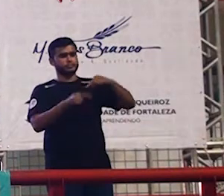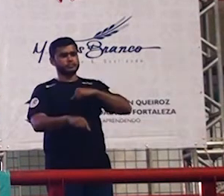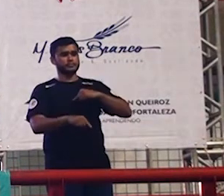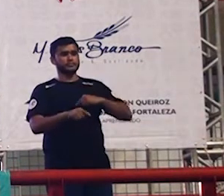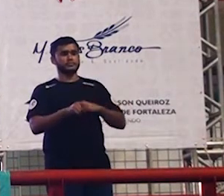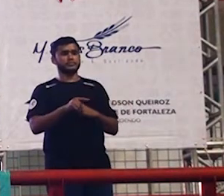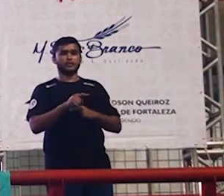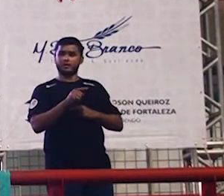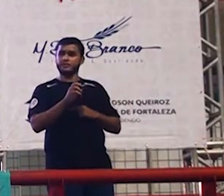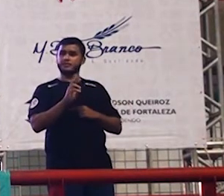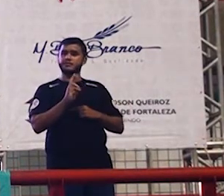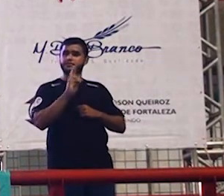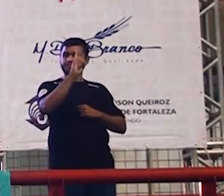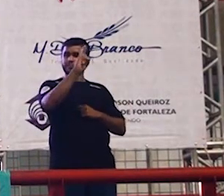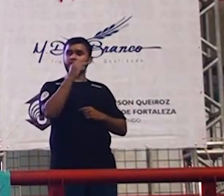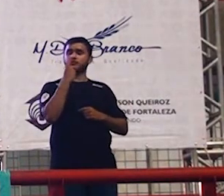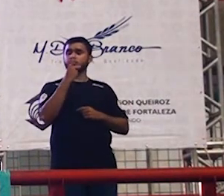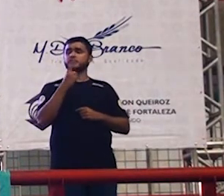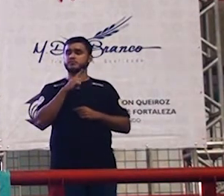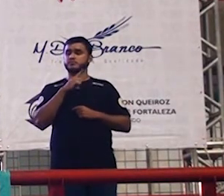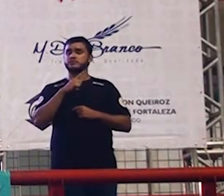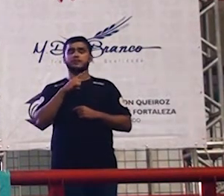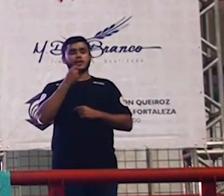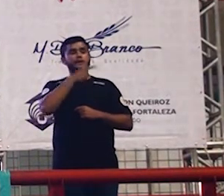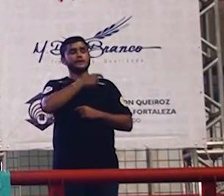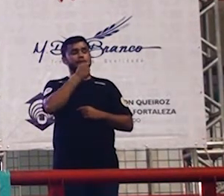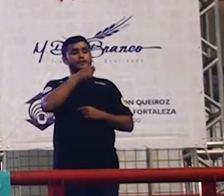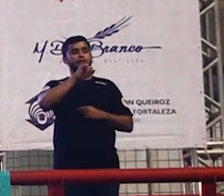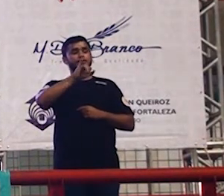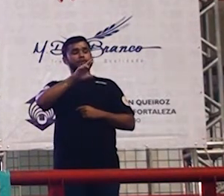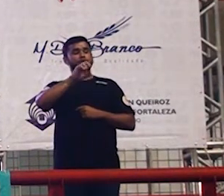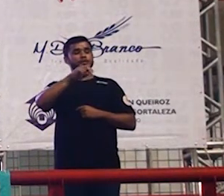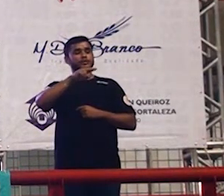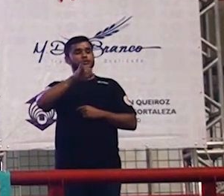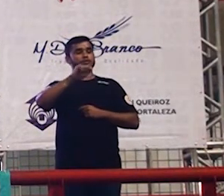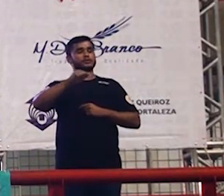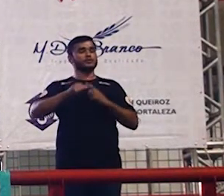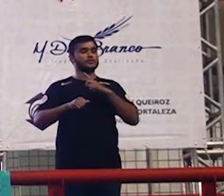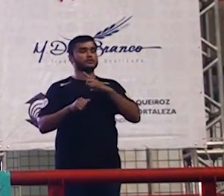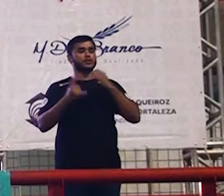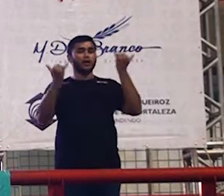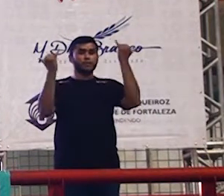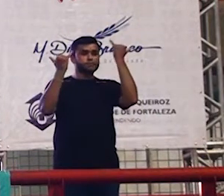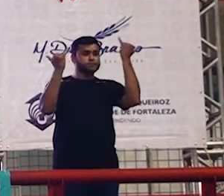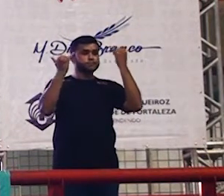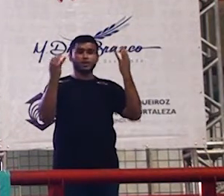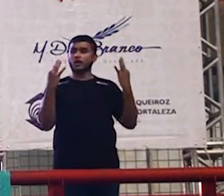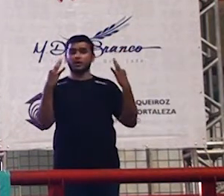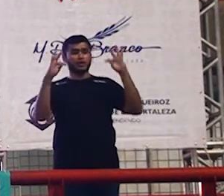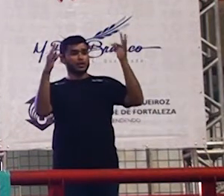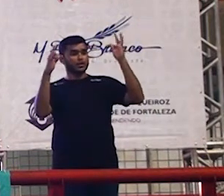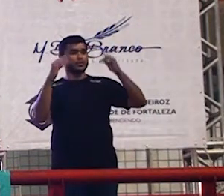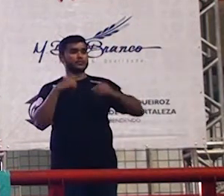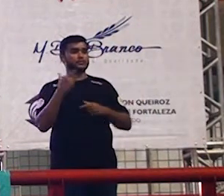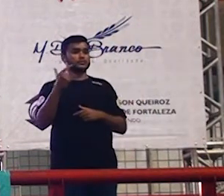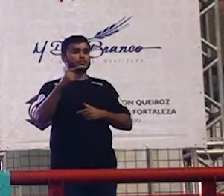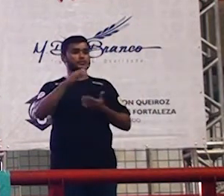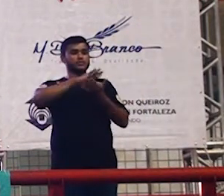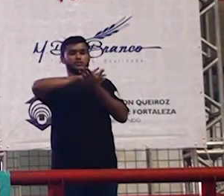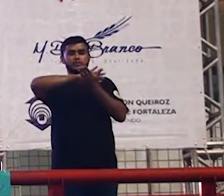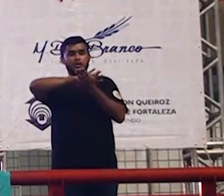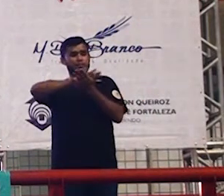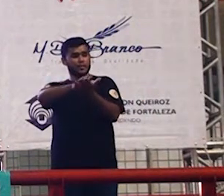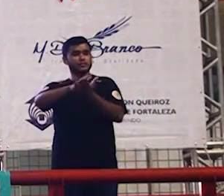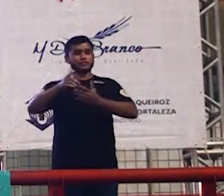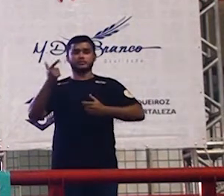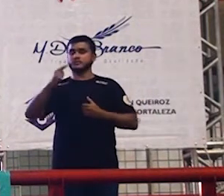embaixo. Então há o quê? Ironia. No mundo conectado não há preconceitos. Há um carinha